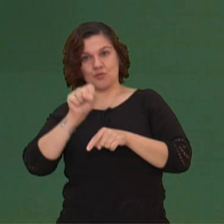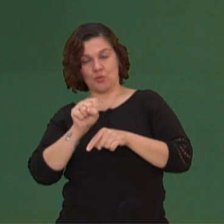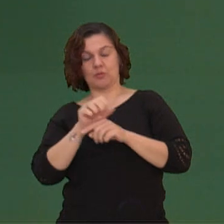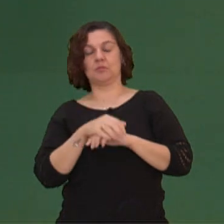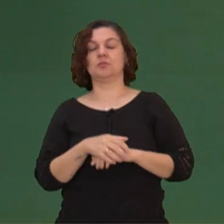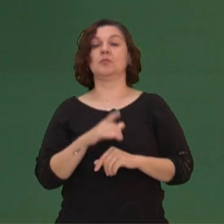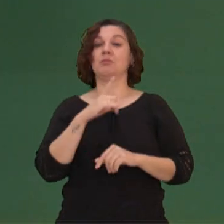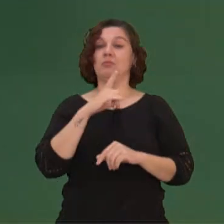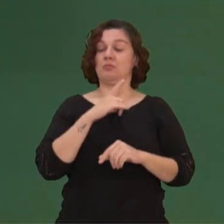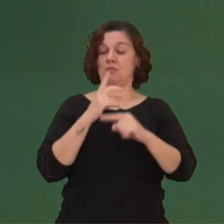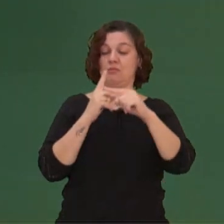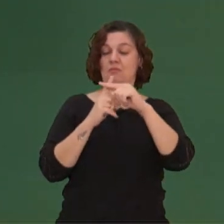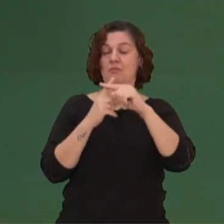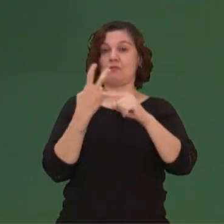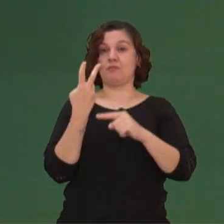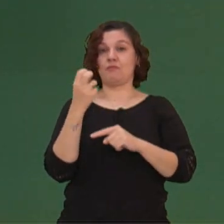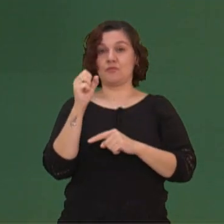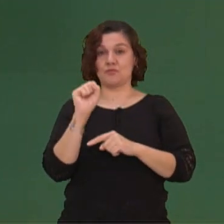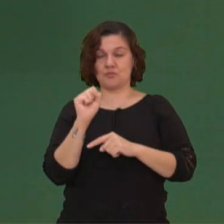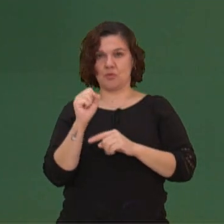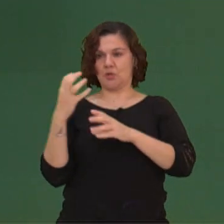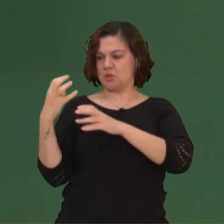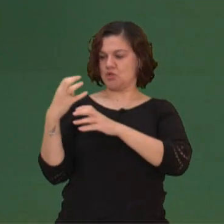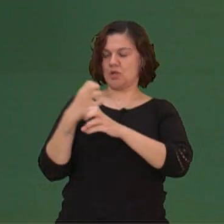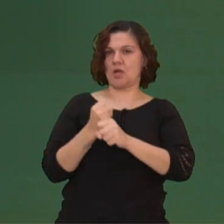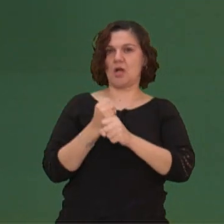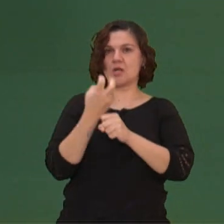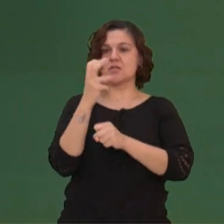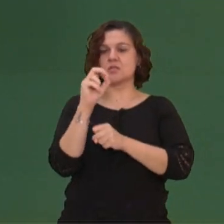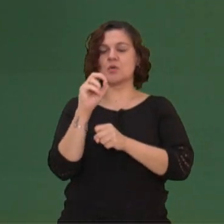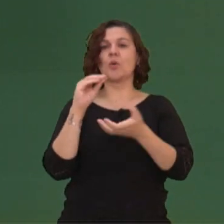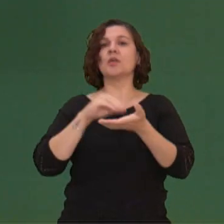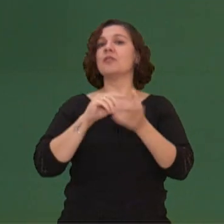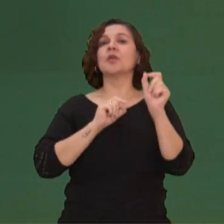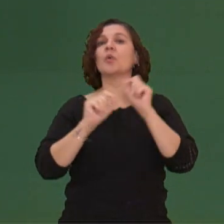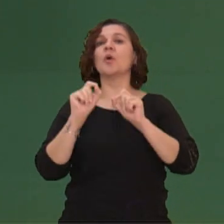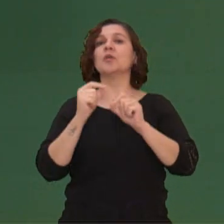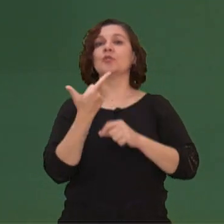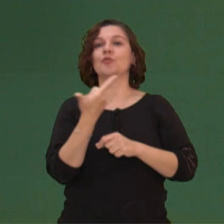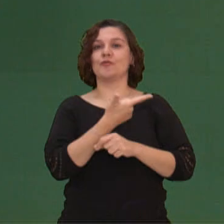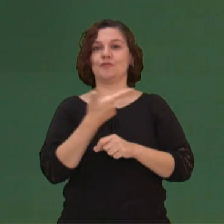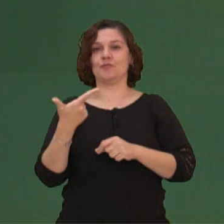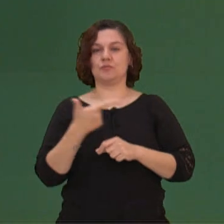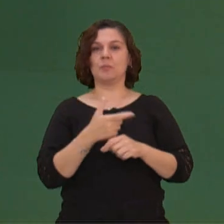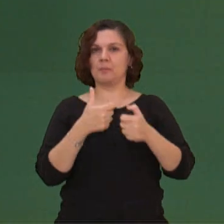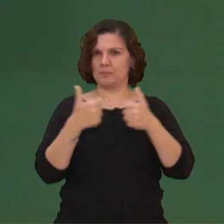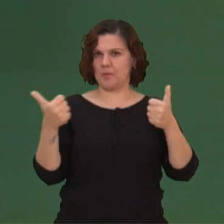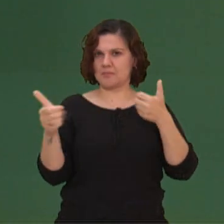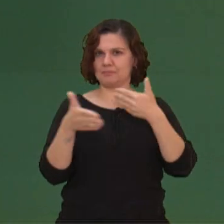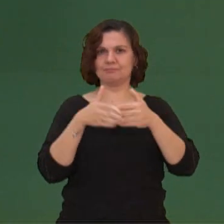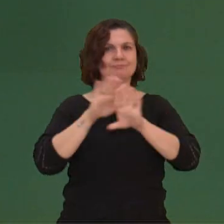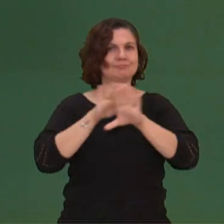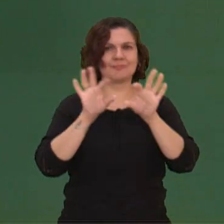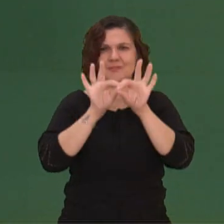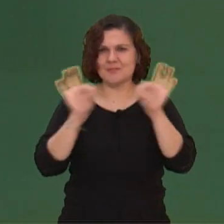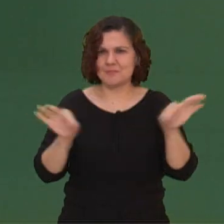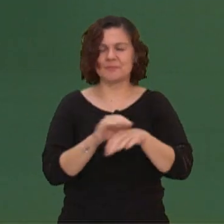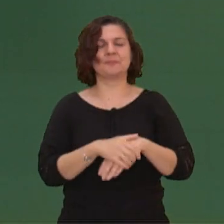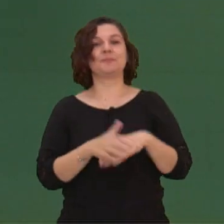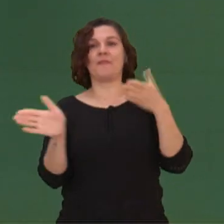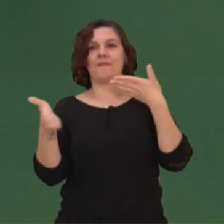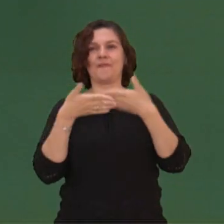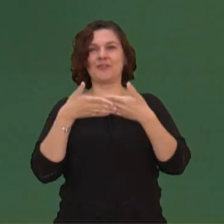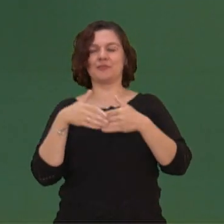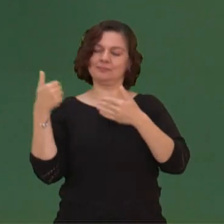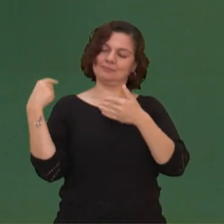28 prótons. Para chegar na massa 50, precisa de 22 nêutrons. Fechou. Simples, né?